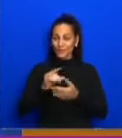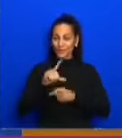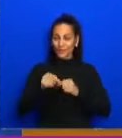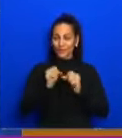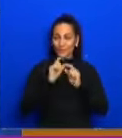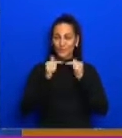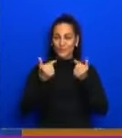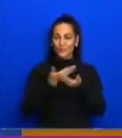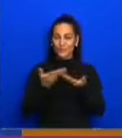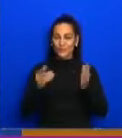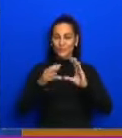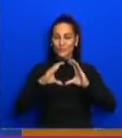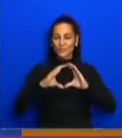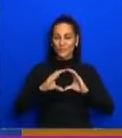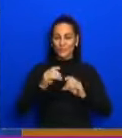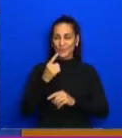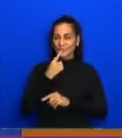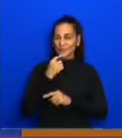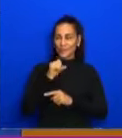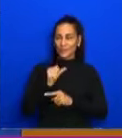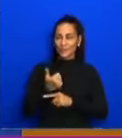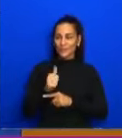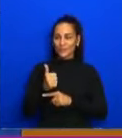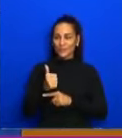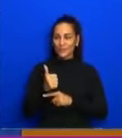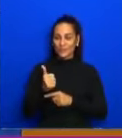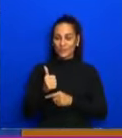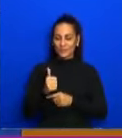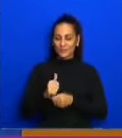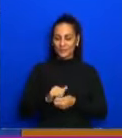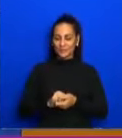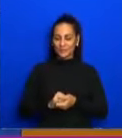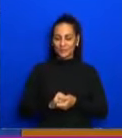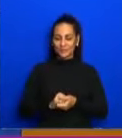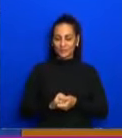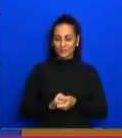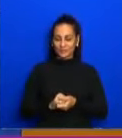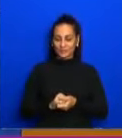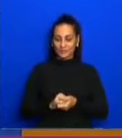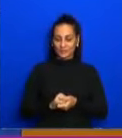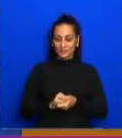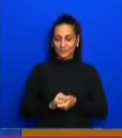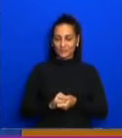você. Bola vermelha 11, vermelha número 11.